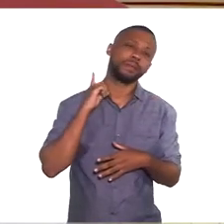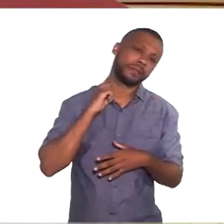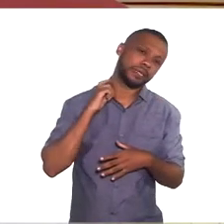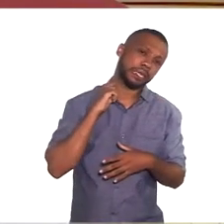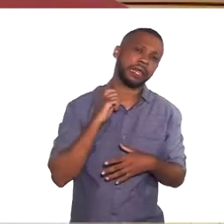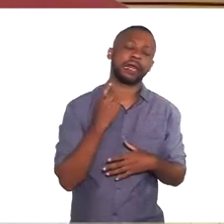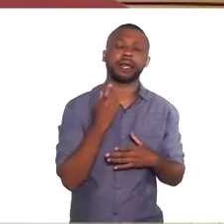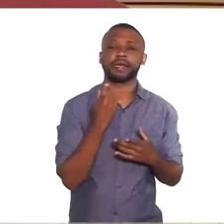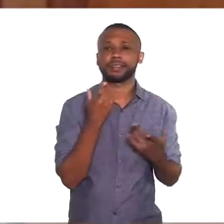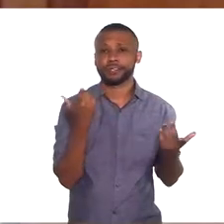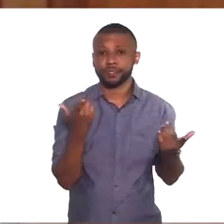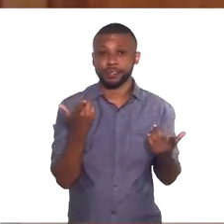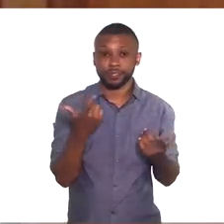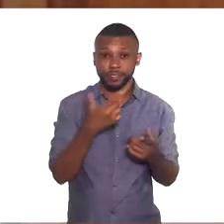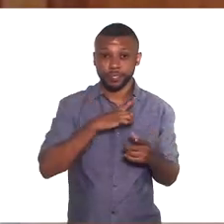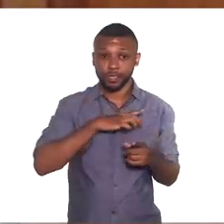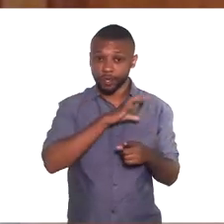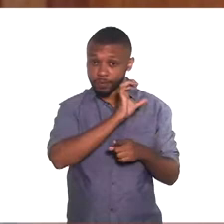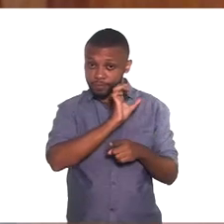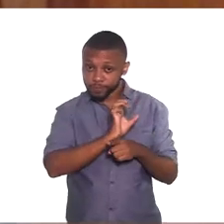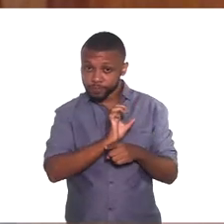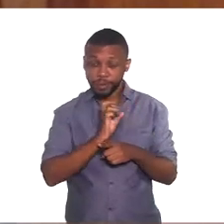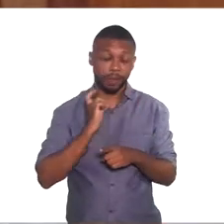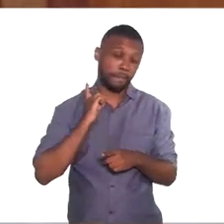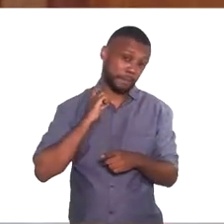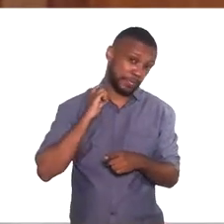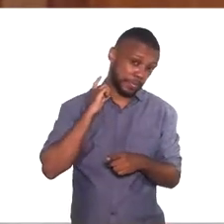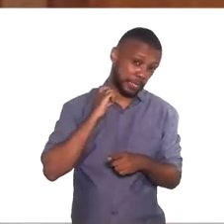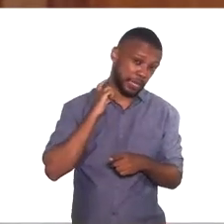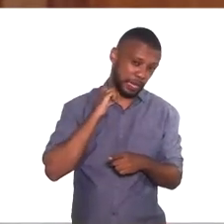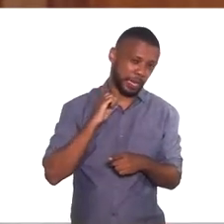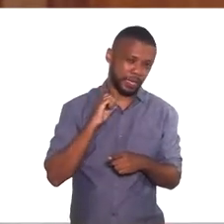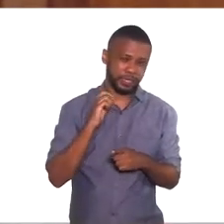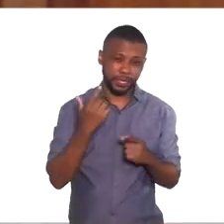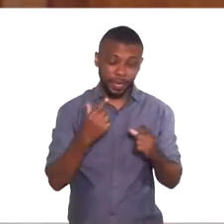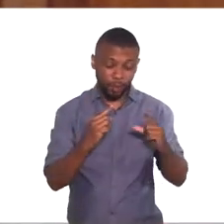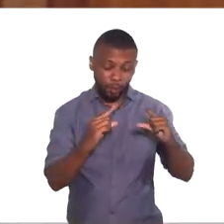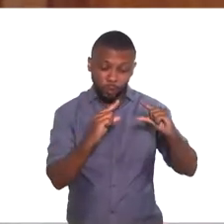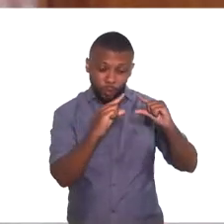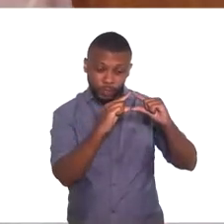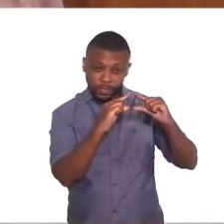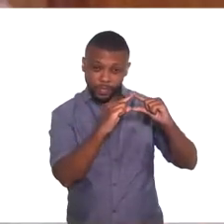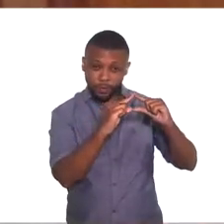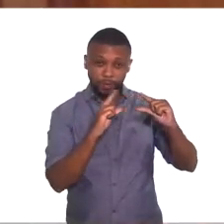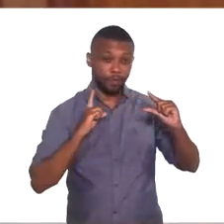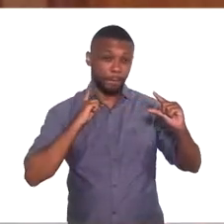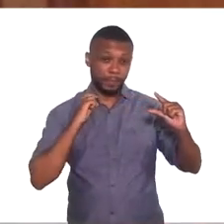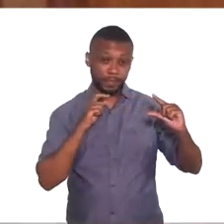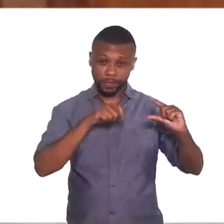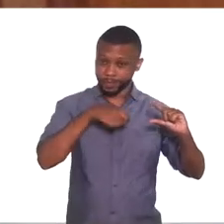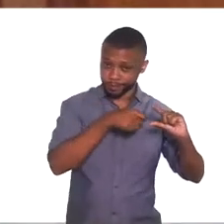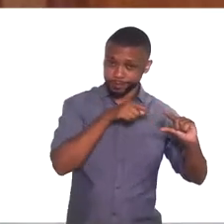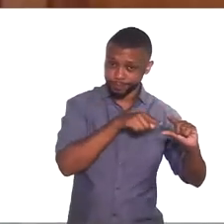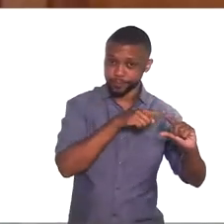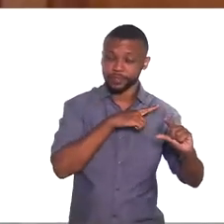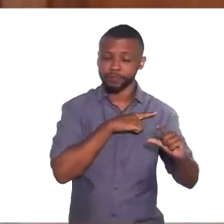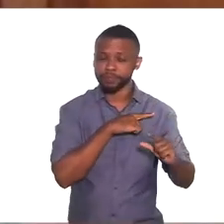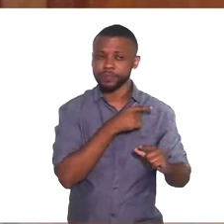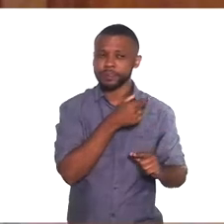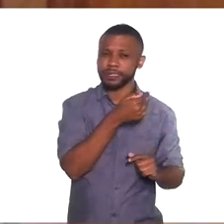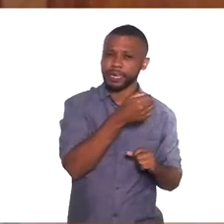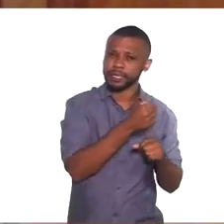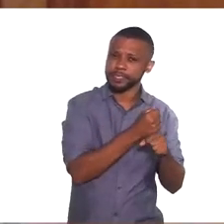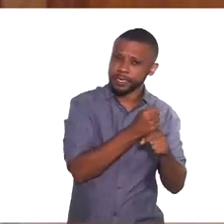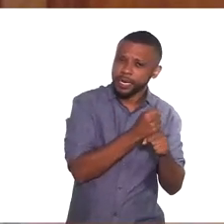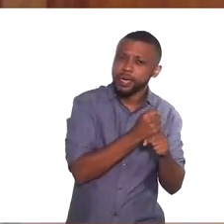Mato Grosso subindo por aquela região Leste de Minas Gerais aqui eu estava de Minas Gerais e sul de Minas Gerais Triângulo Mineiro e